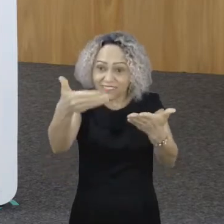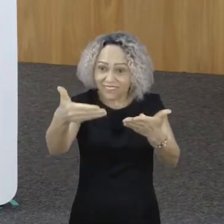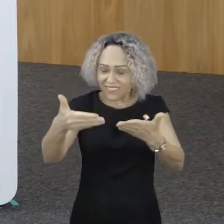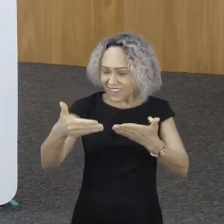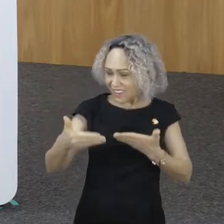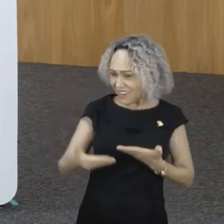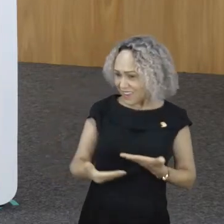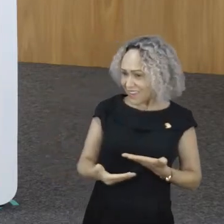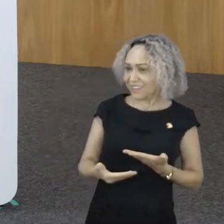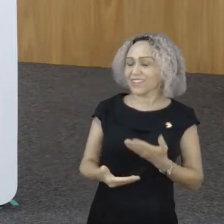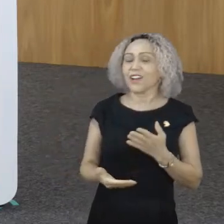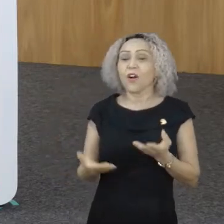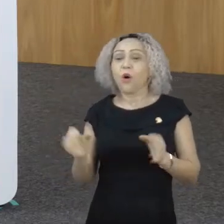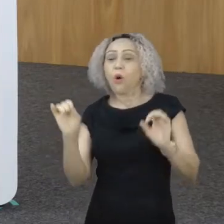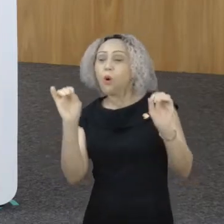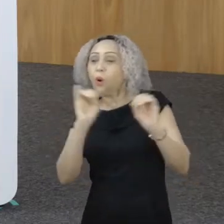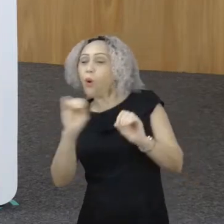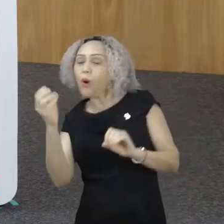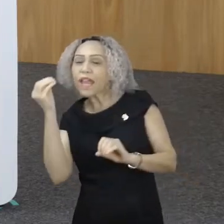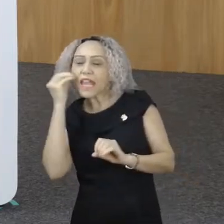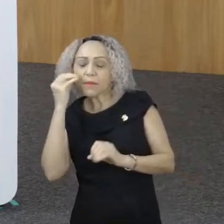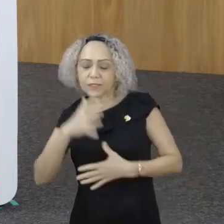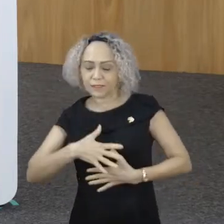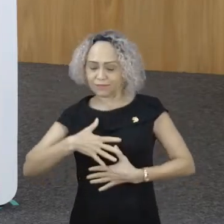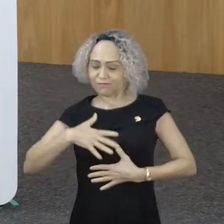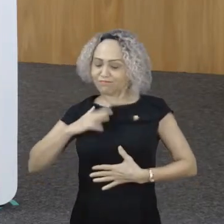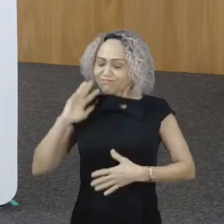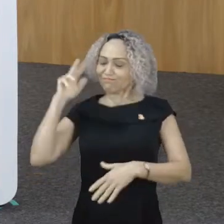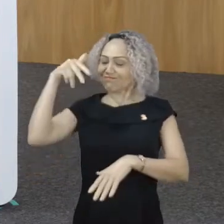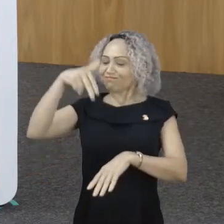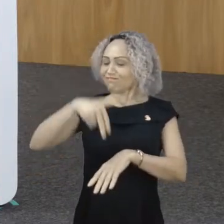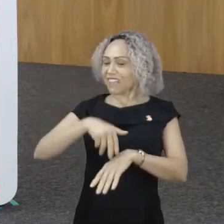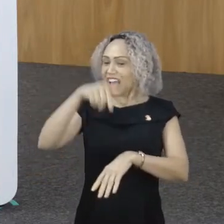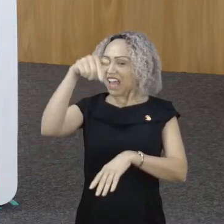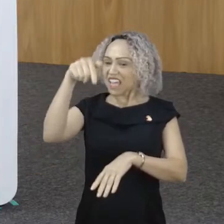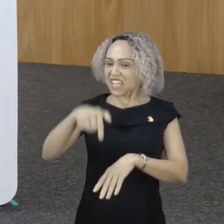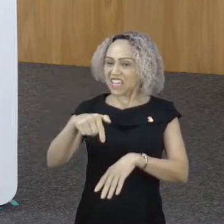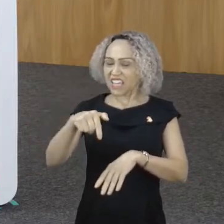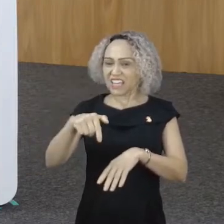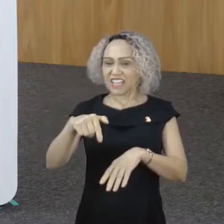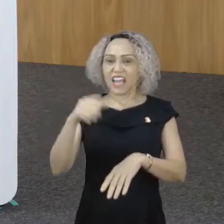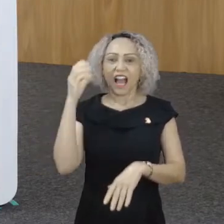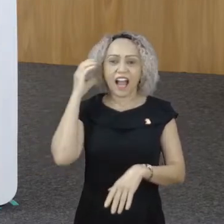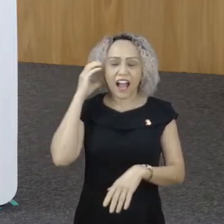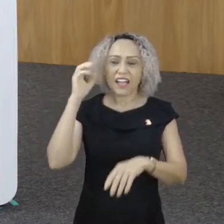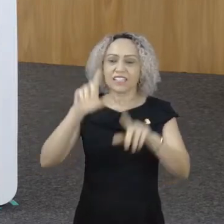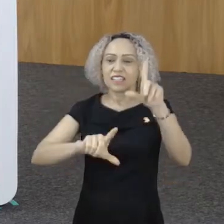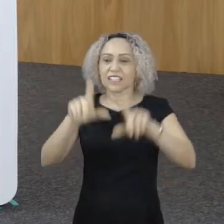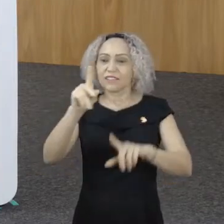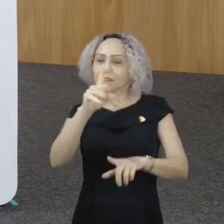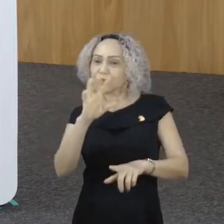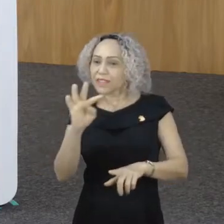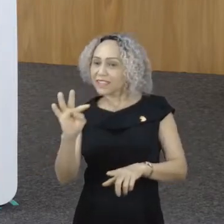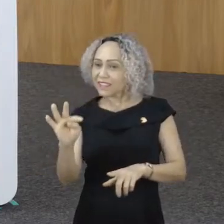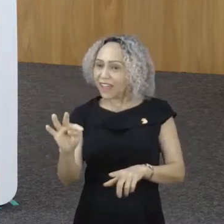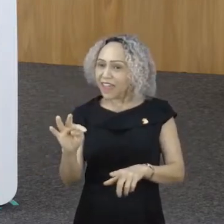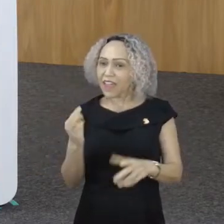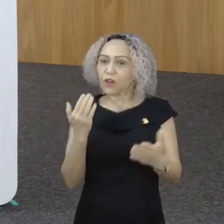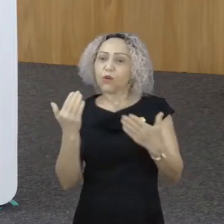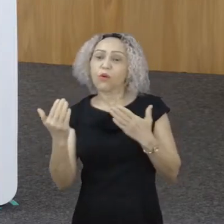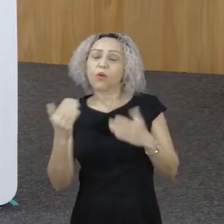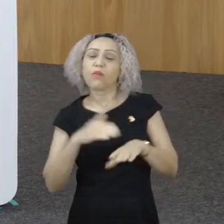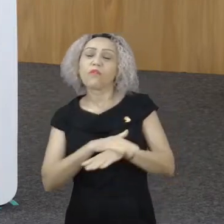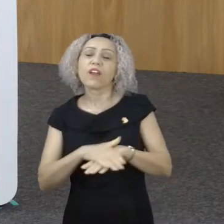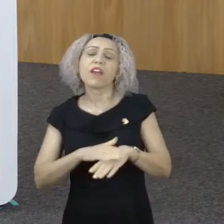Olá, Amanda Guerra, satisfação enorme estar aqui no nosso programa Rádio TV PT, falando de